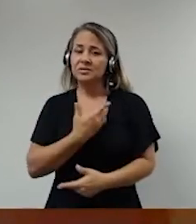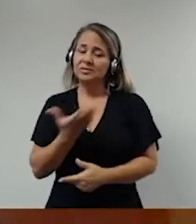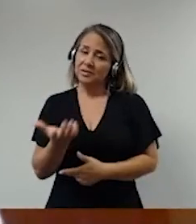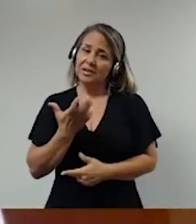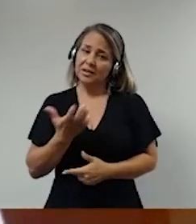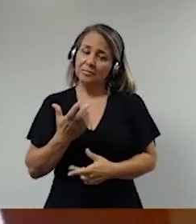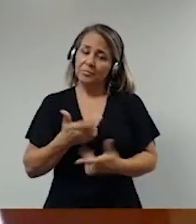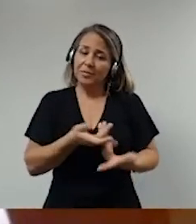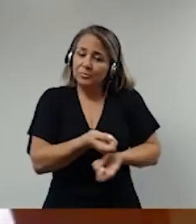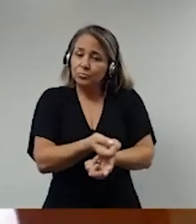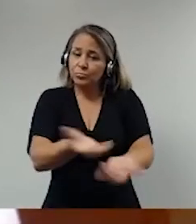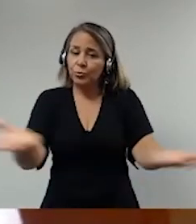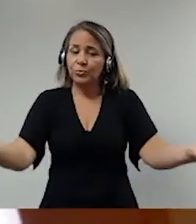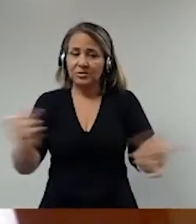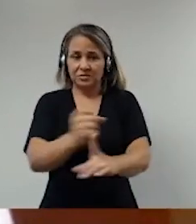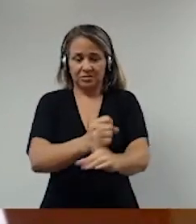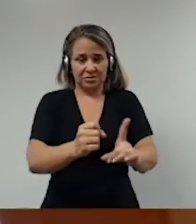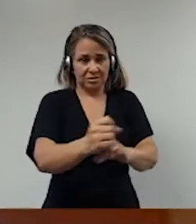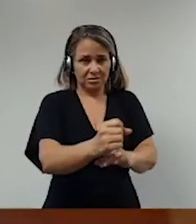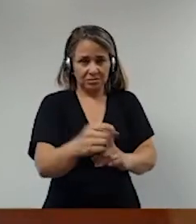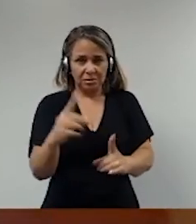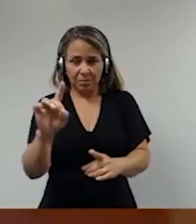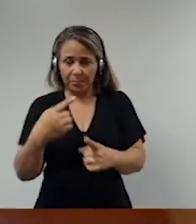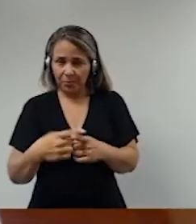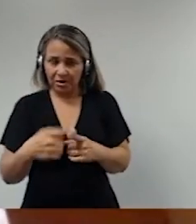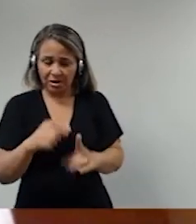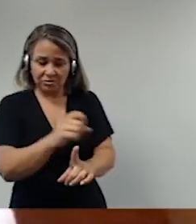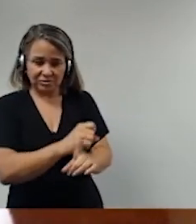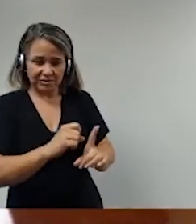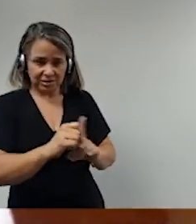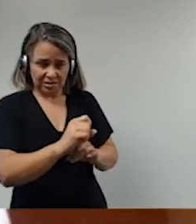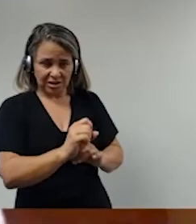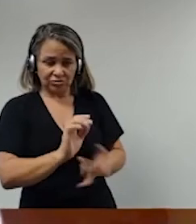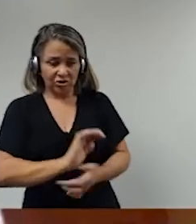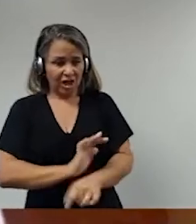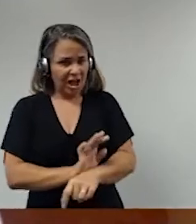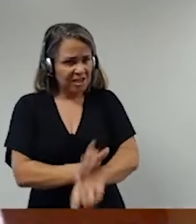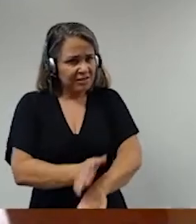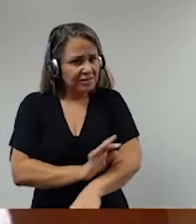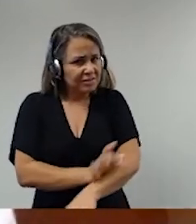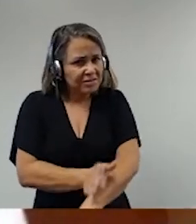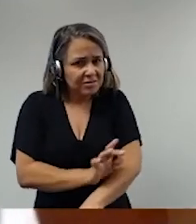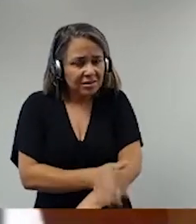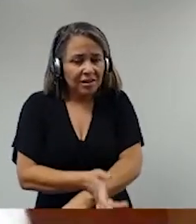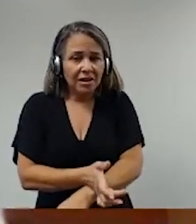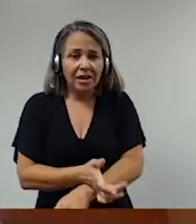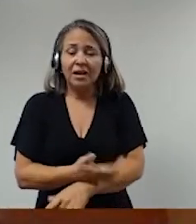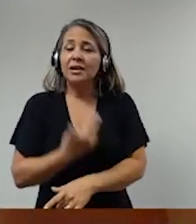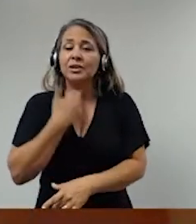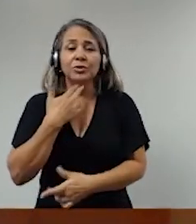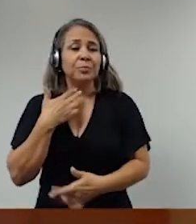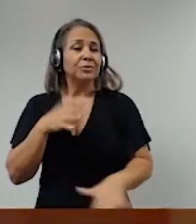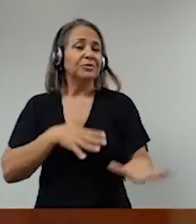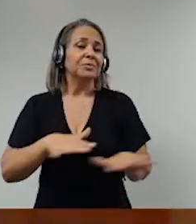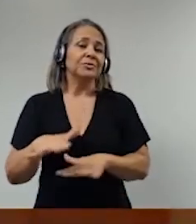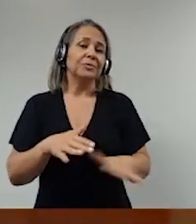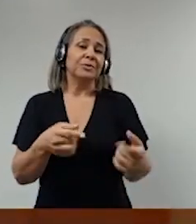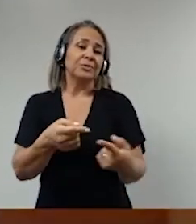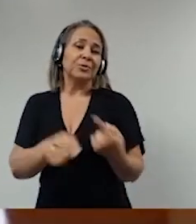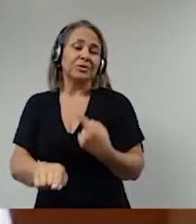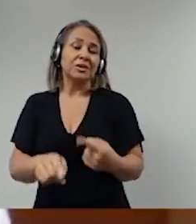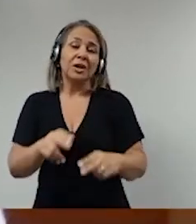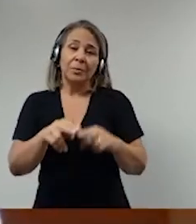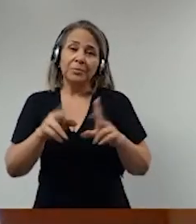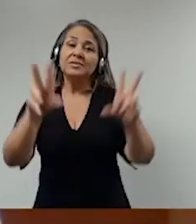resto da sociedade. Não é porque a sociedade é estruturalmente racista que não é possível ter movimentos contratendenciais. Tanto é possível que esse painel